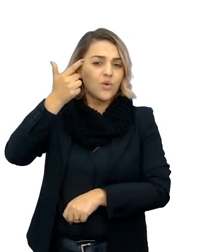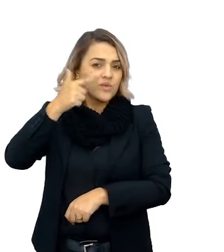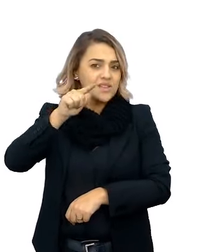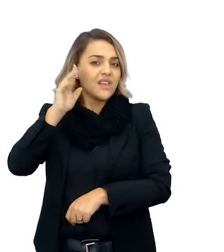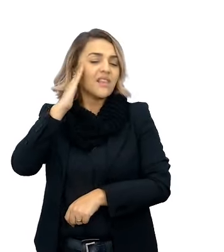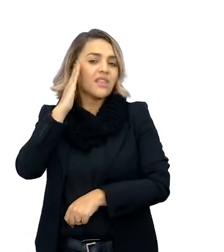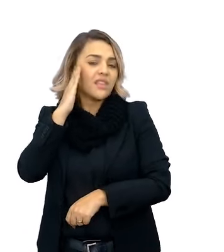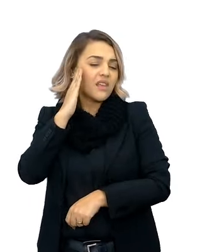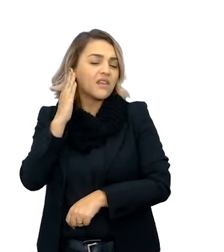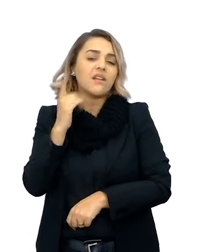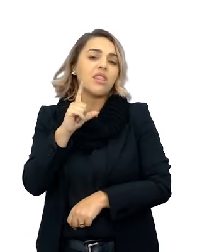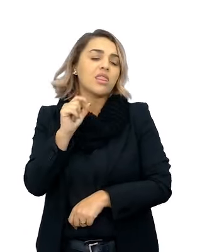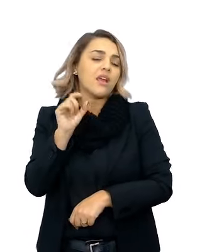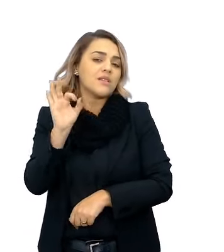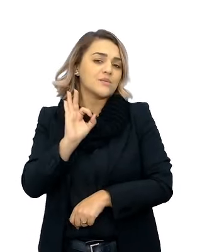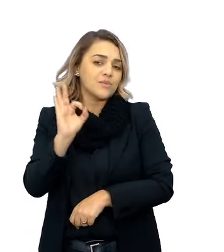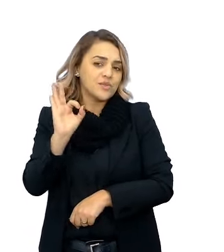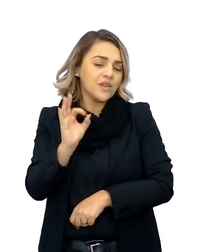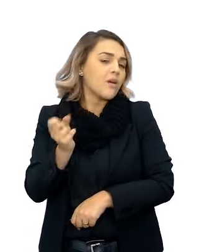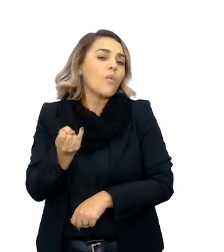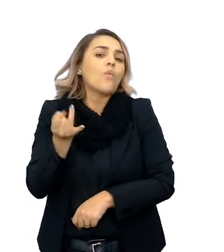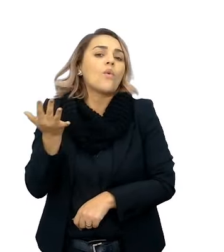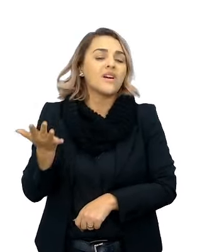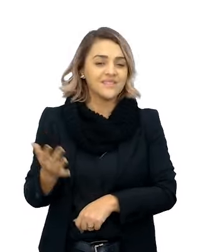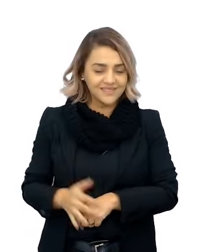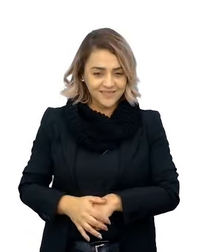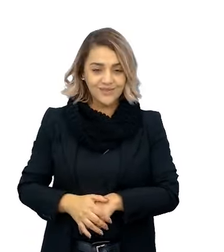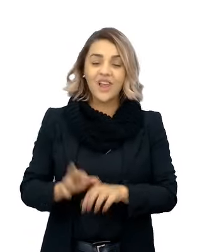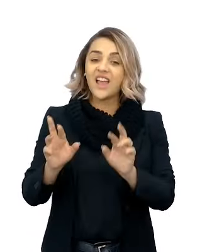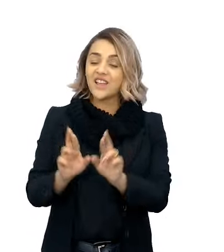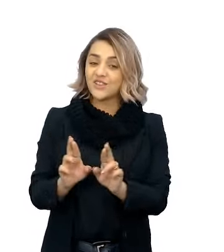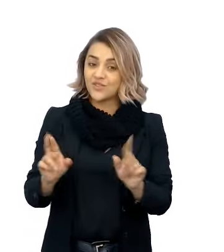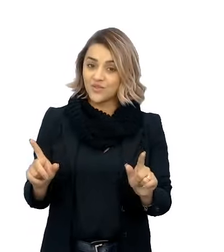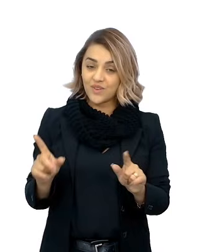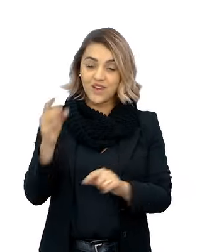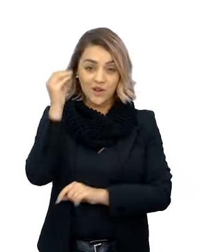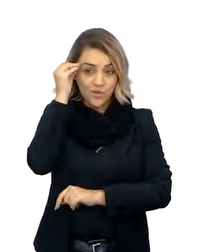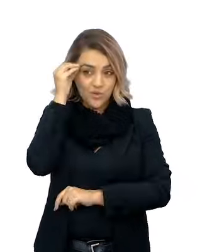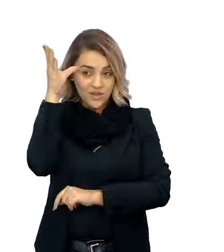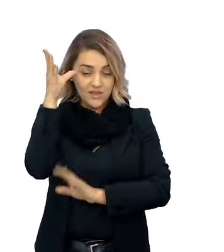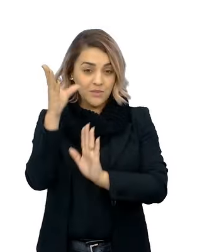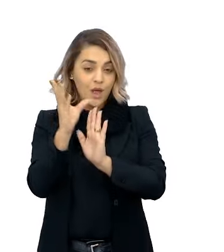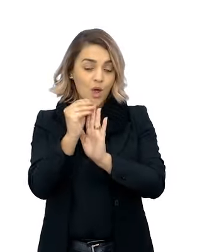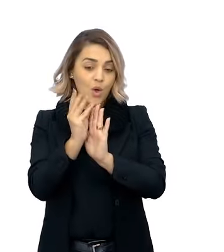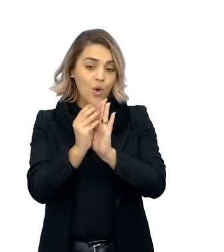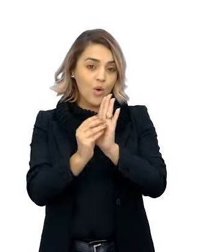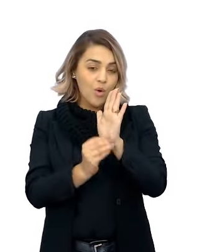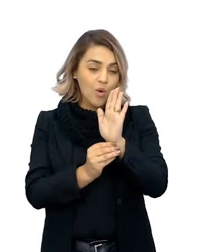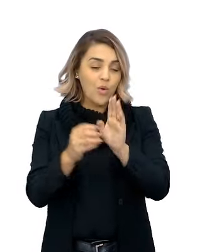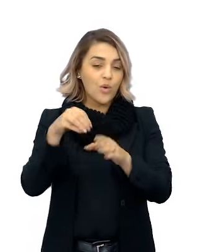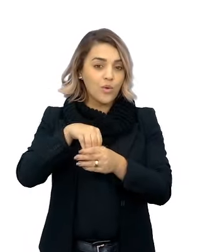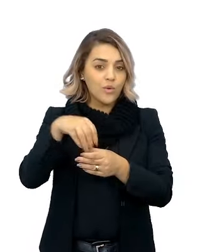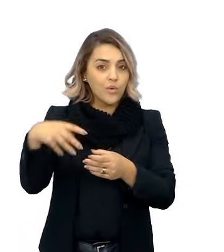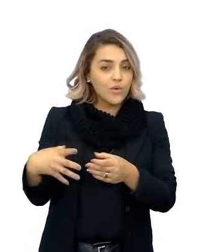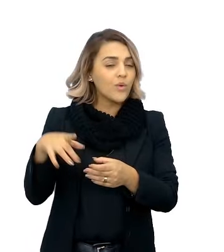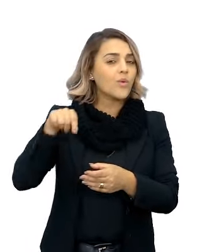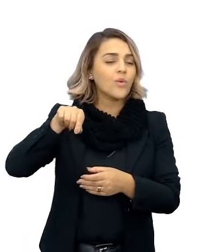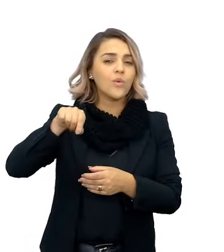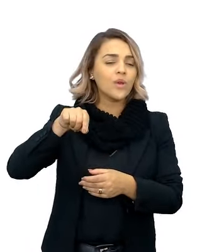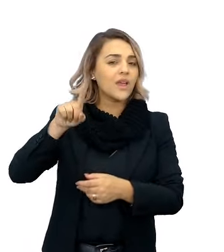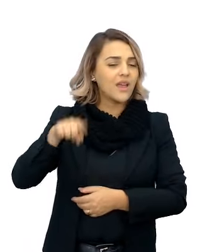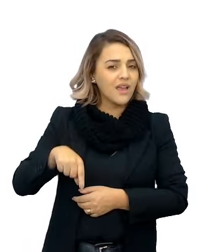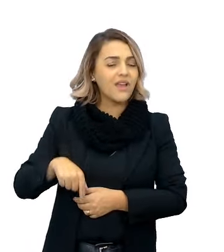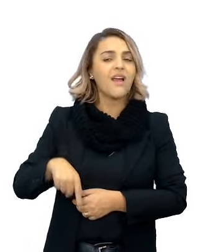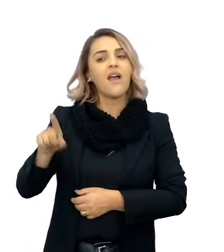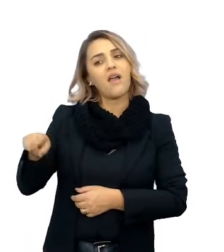10%. E aí que é diferente do conhecimento especializado do conteúdo. Que o conhecimento especializado do conteúdo, quem tem